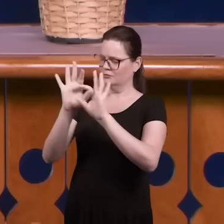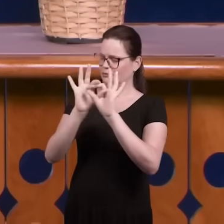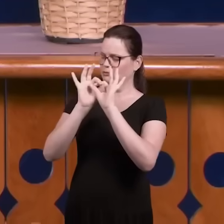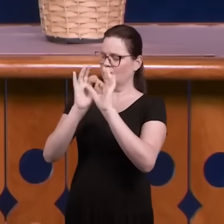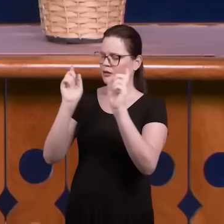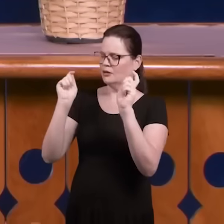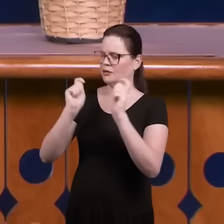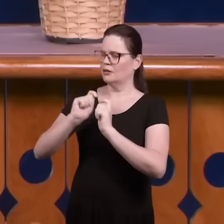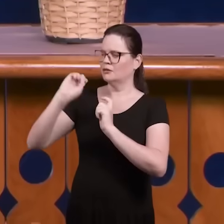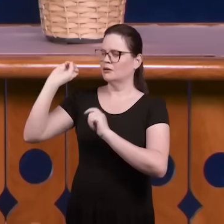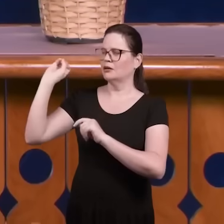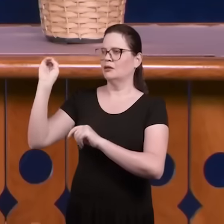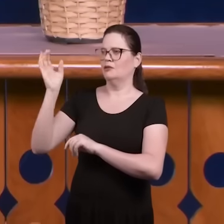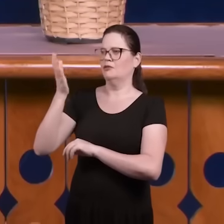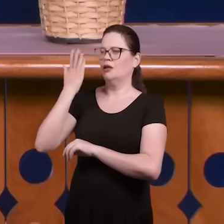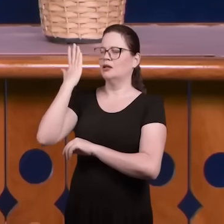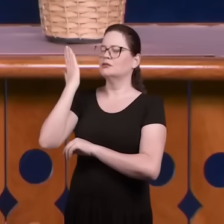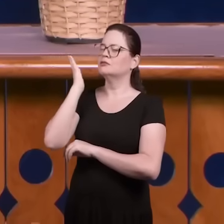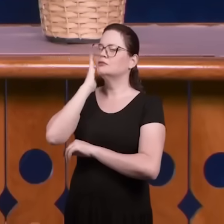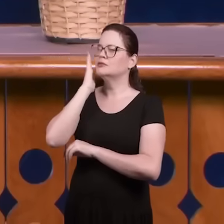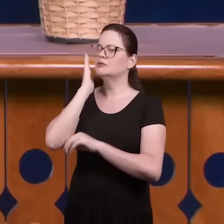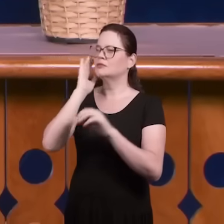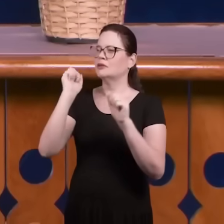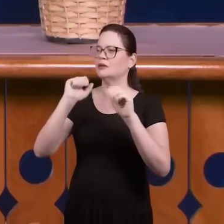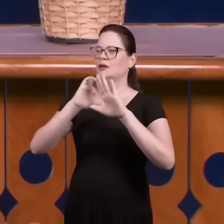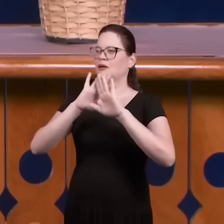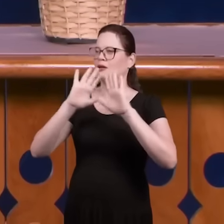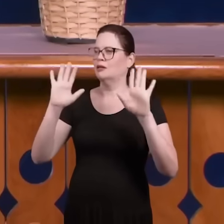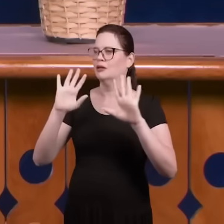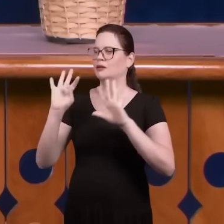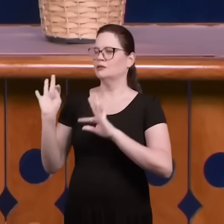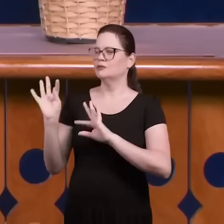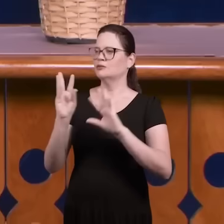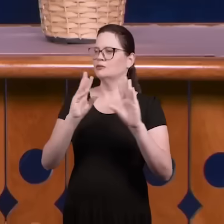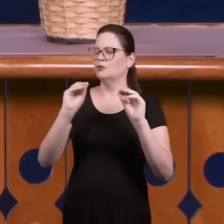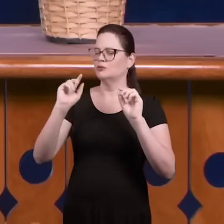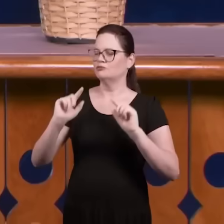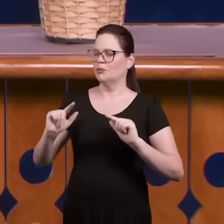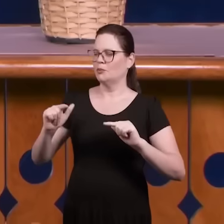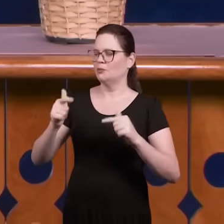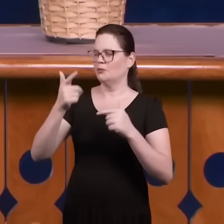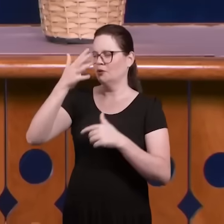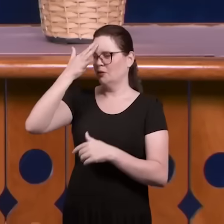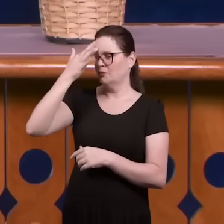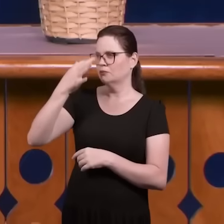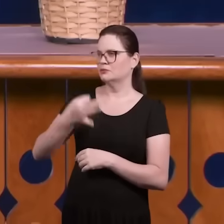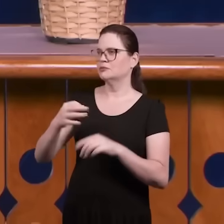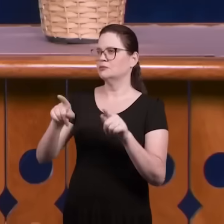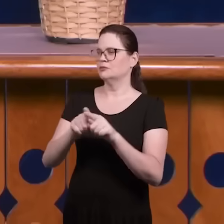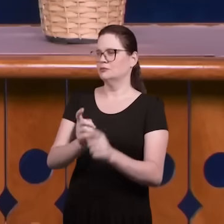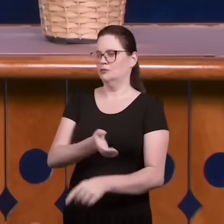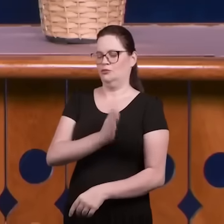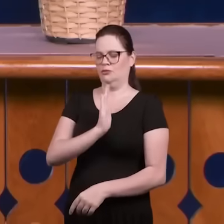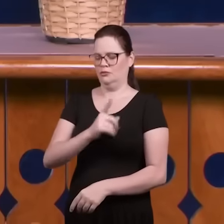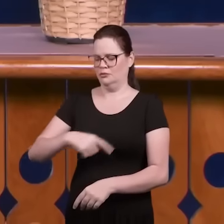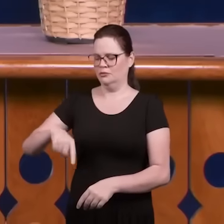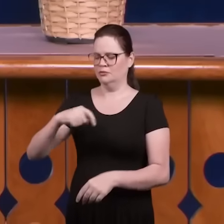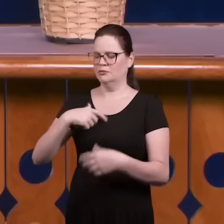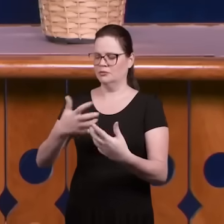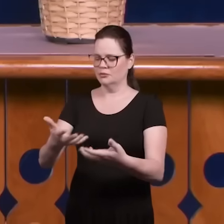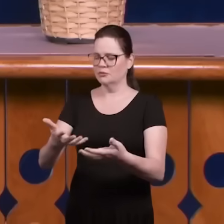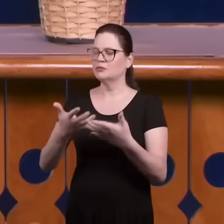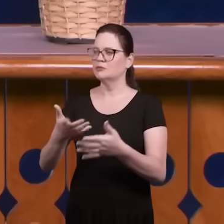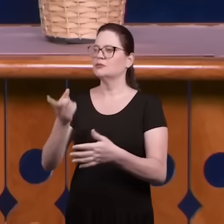Tua revelação se faz presente, alcança as nossas mentes e os nossos corações. E é isso que